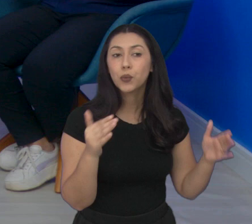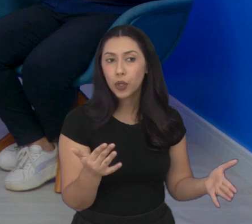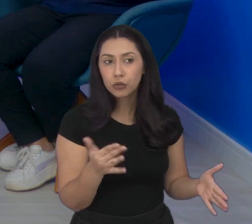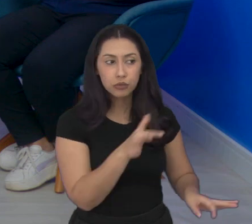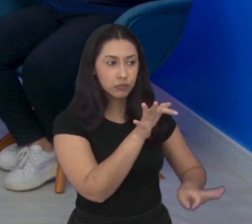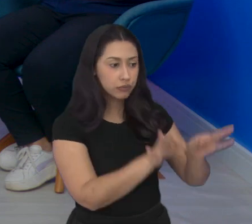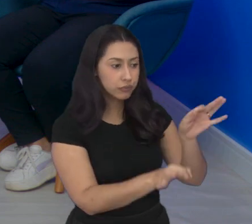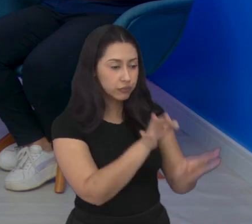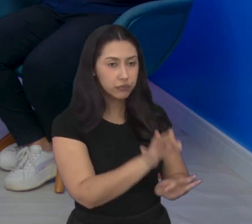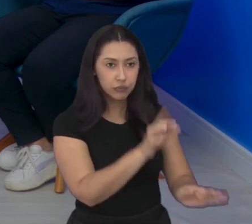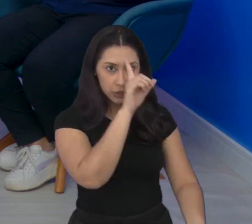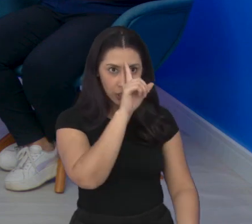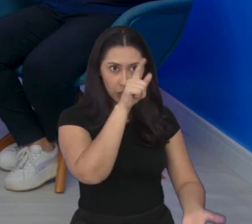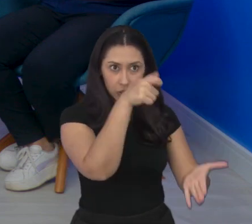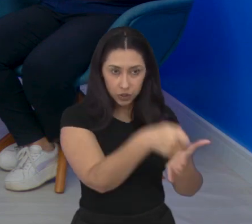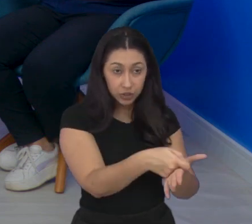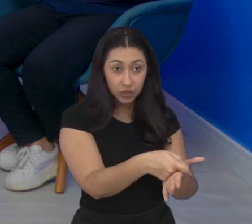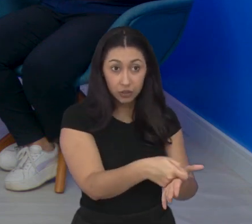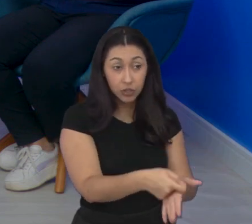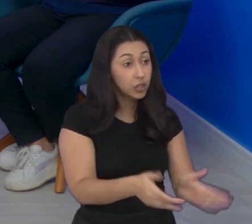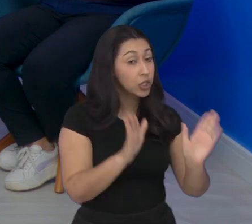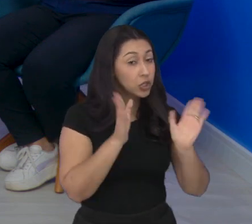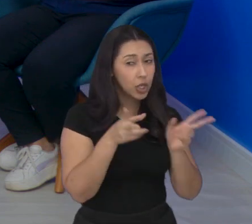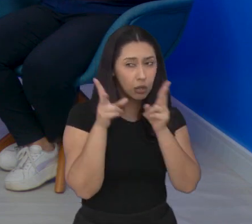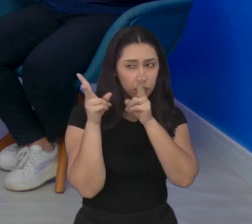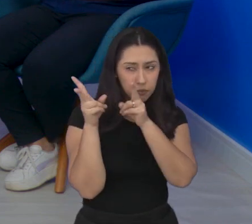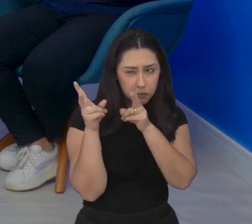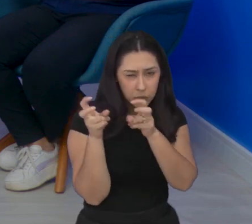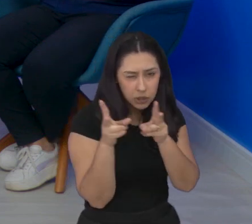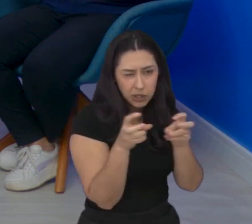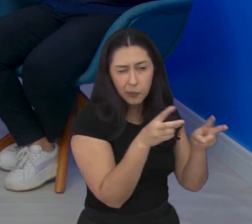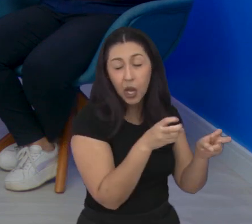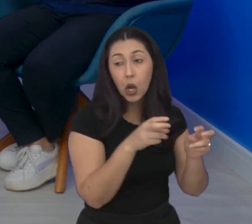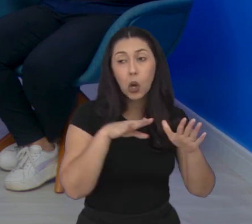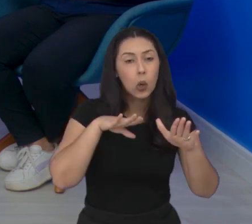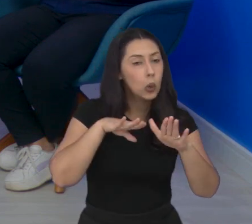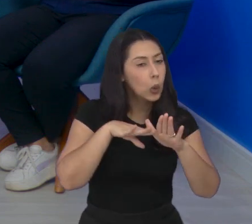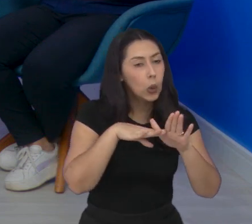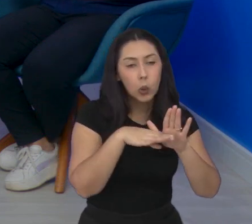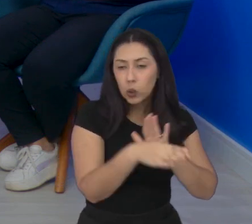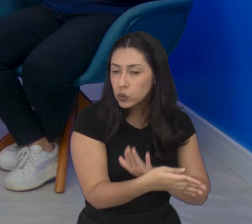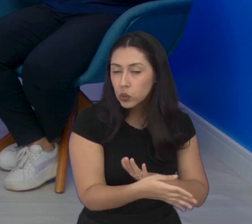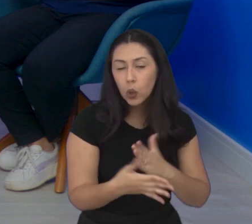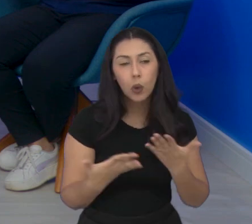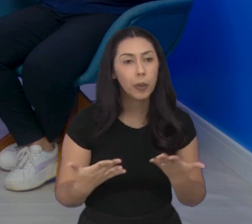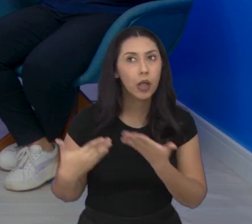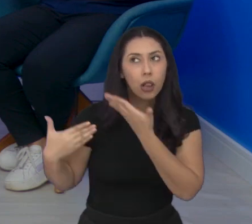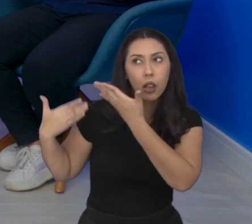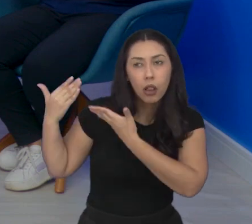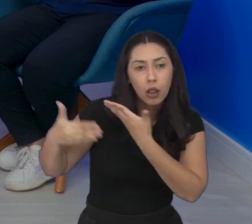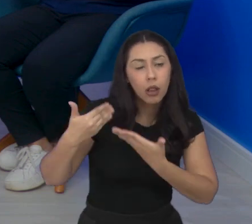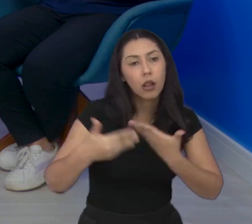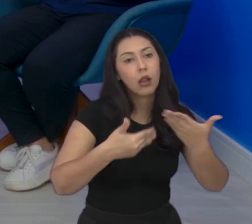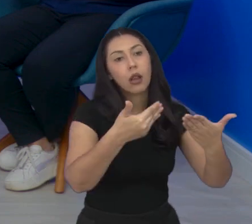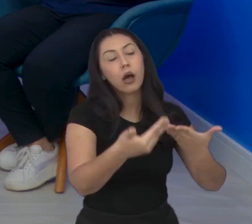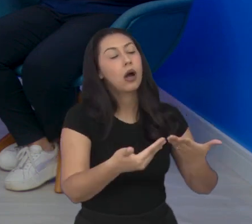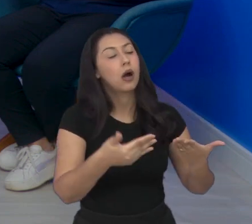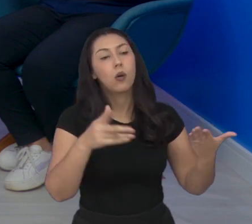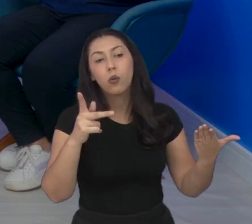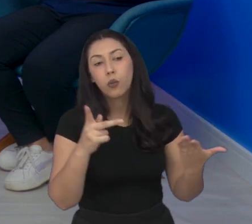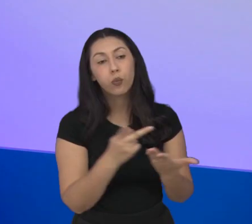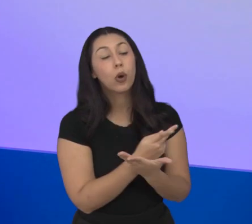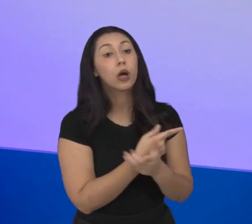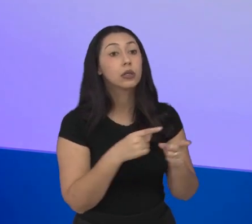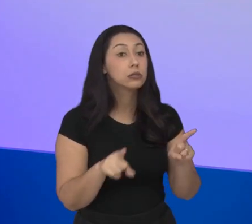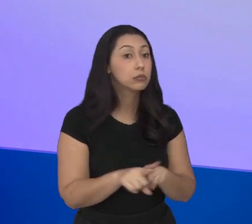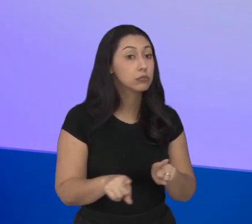das decisões judiciais, as decisões judiciais já observam o que nós chamamos de costumes, já observam os princípios do direito, eles já